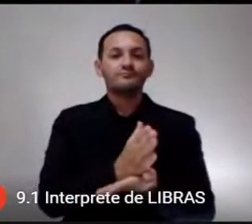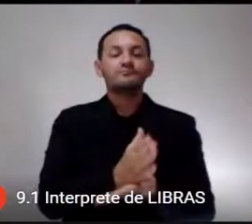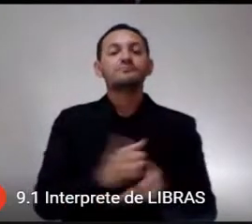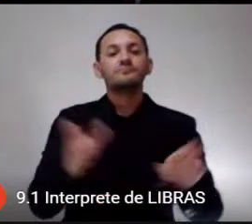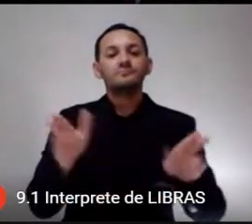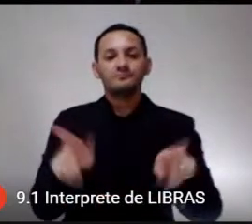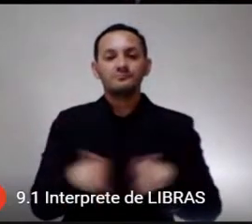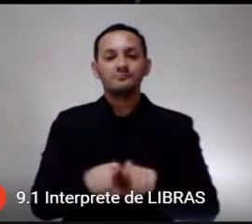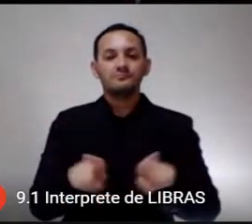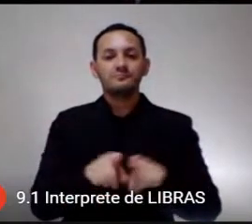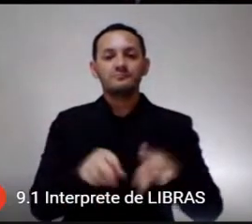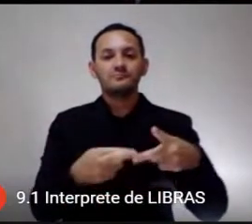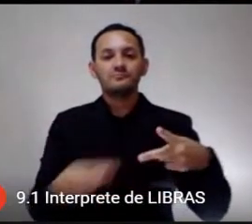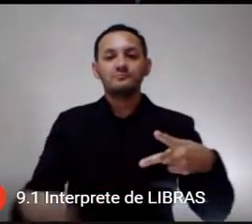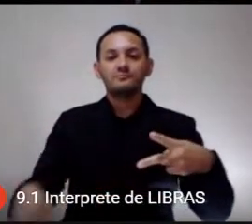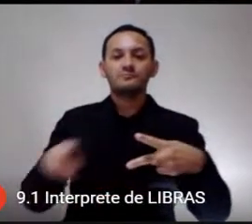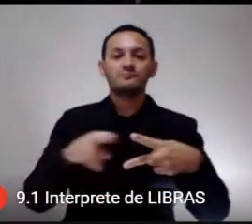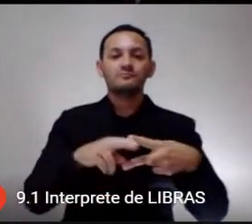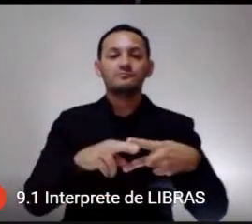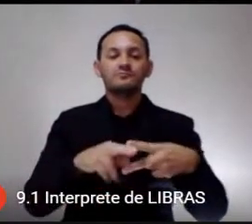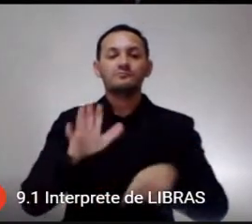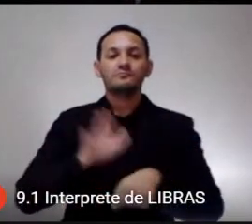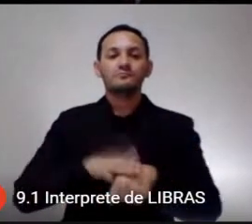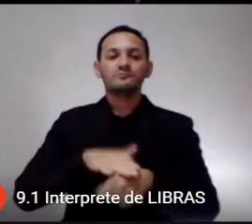É como voto, excelência.